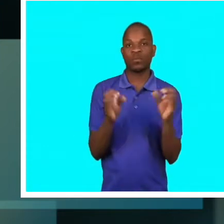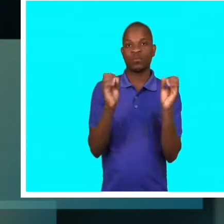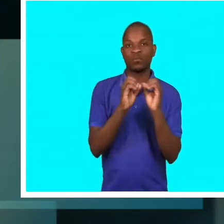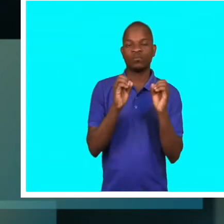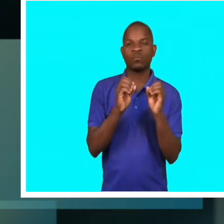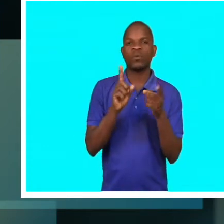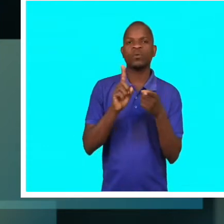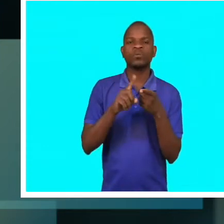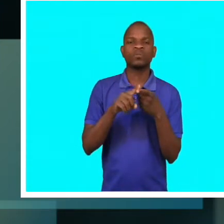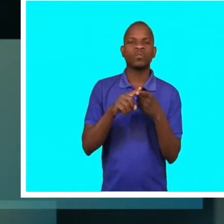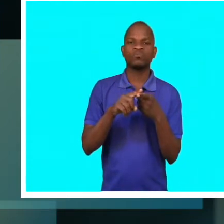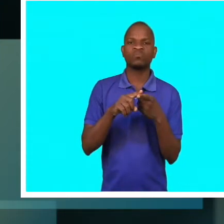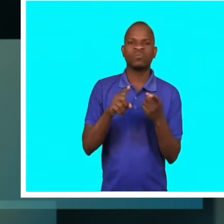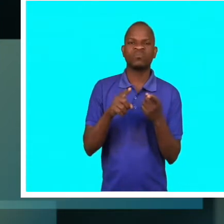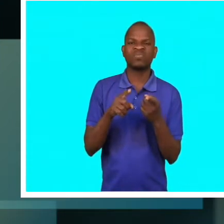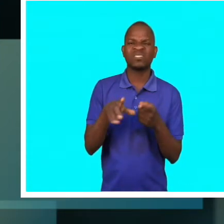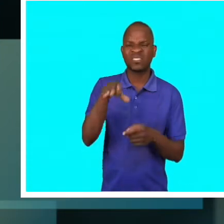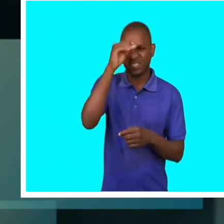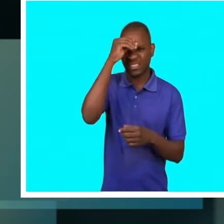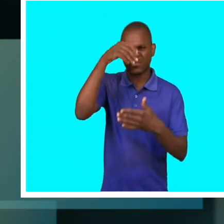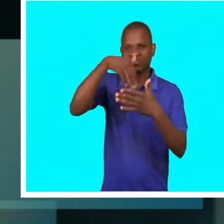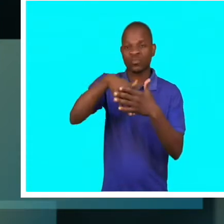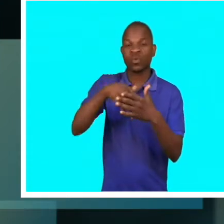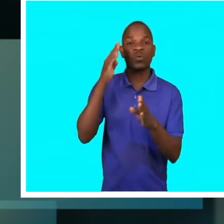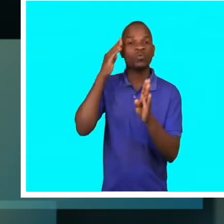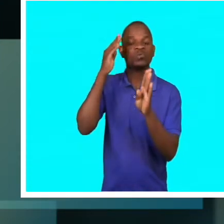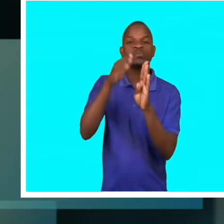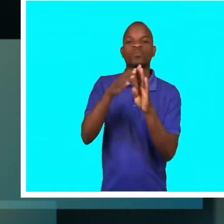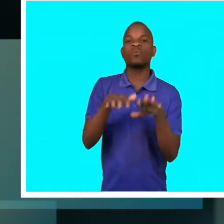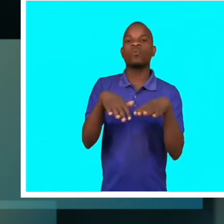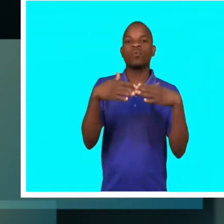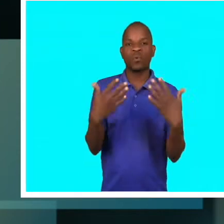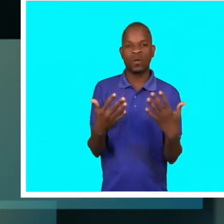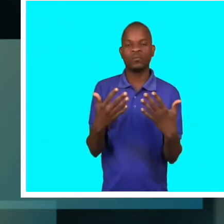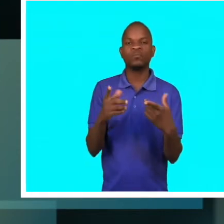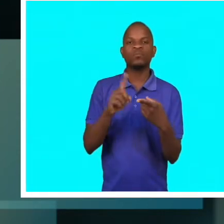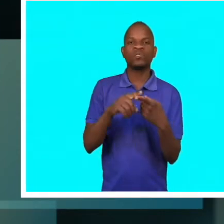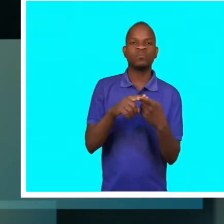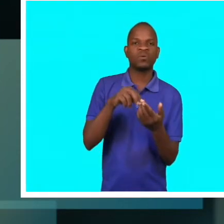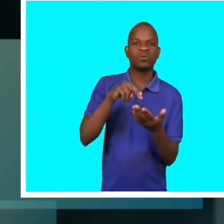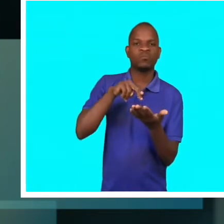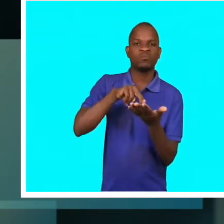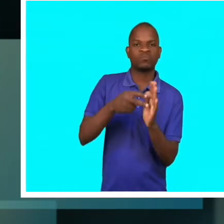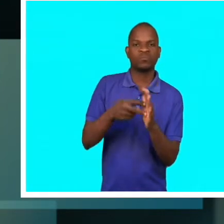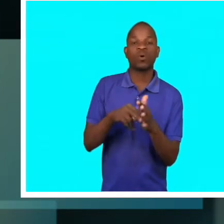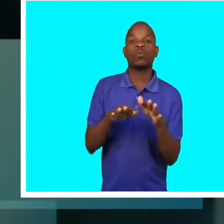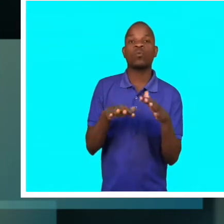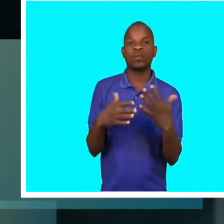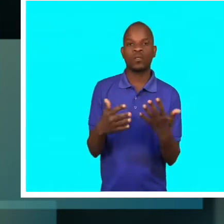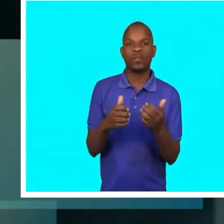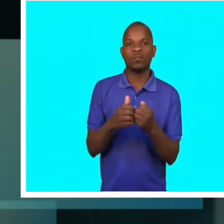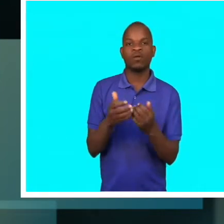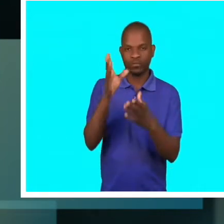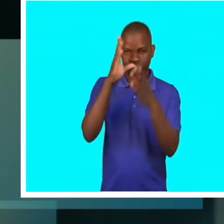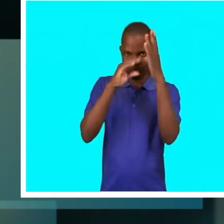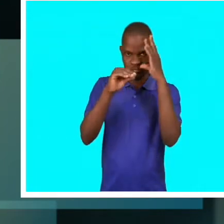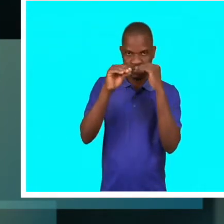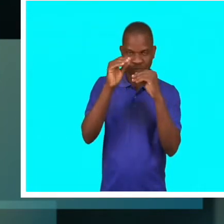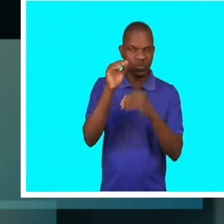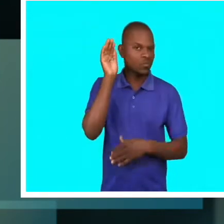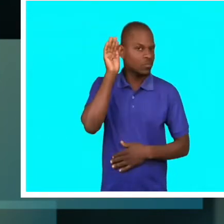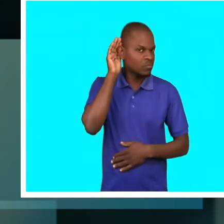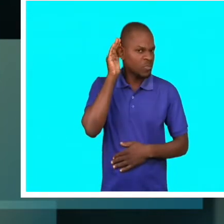perceber quais são os objetivos, quais são as linhas traçadas pelo treinador. E, nesta aula, de uma duração de